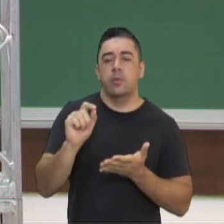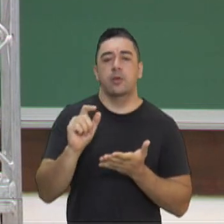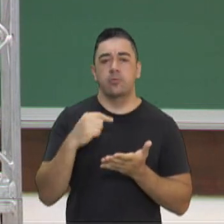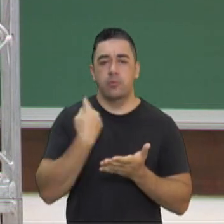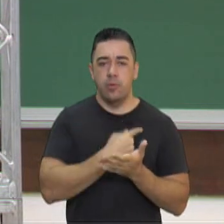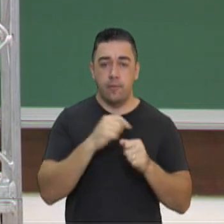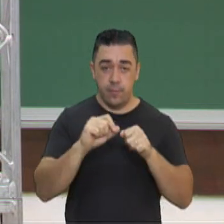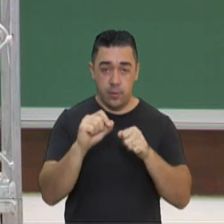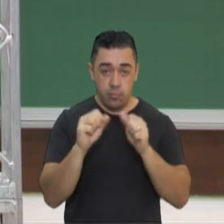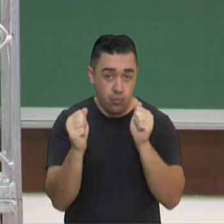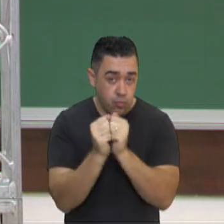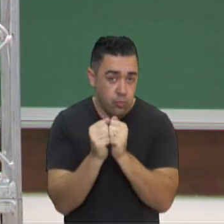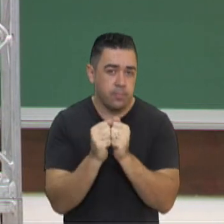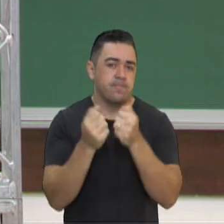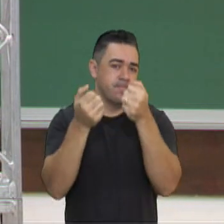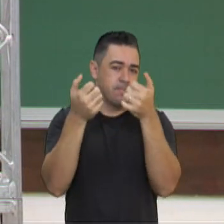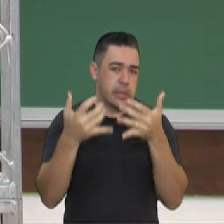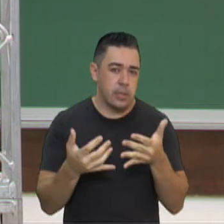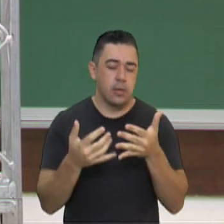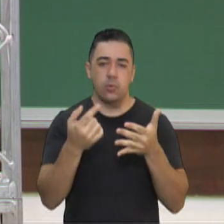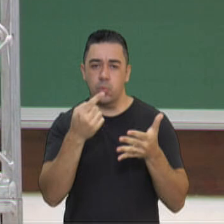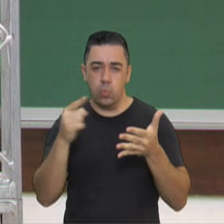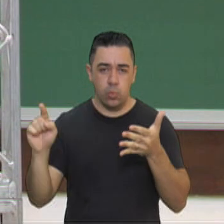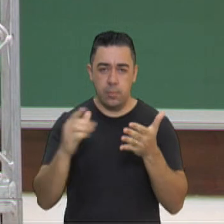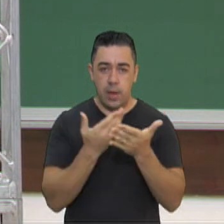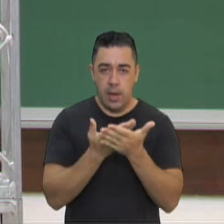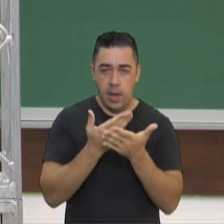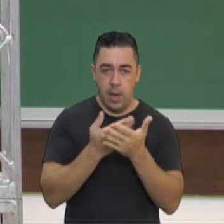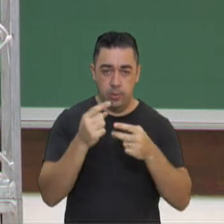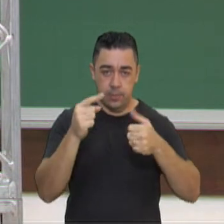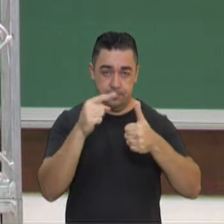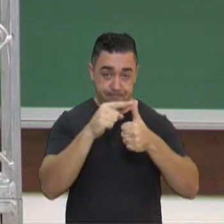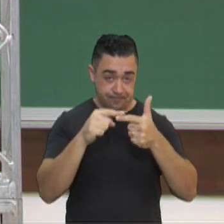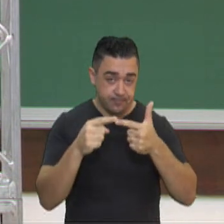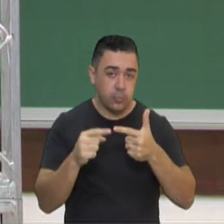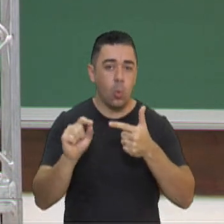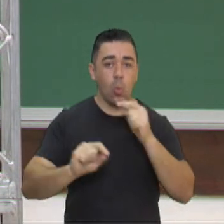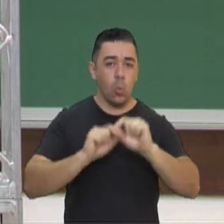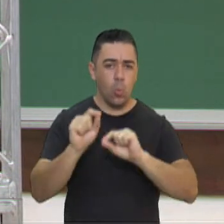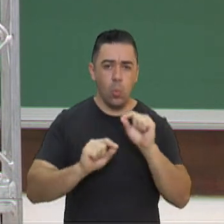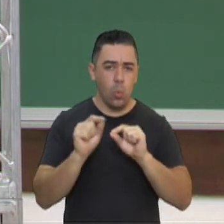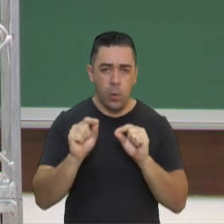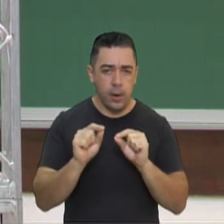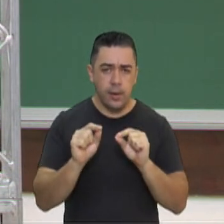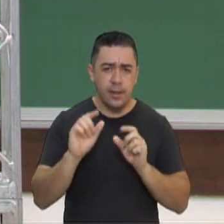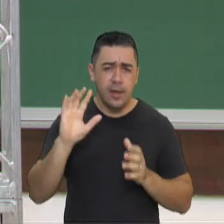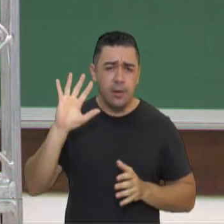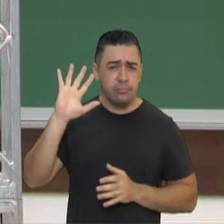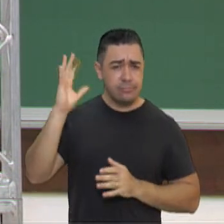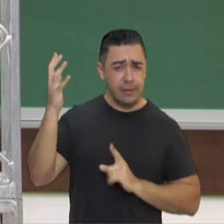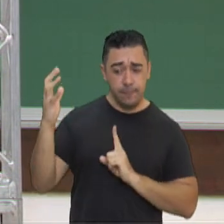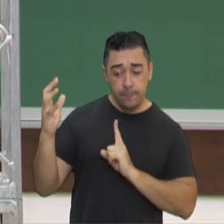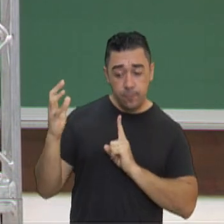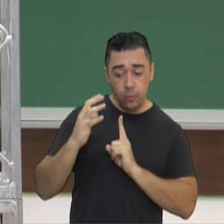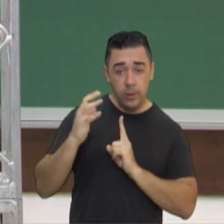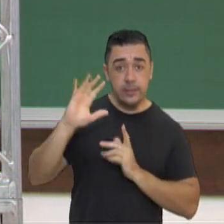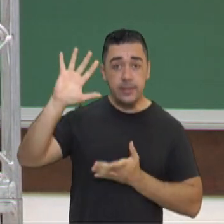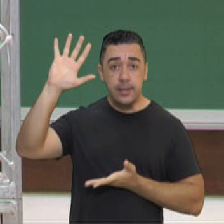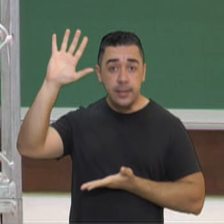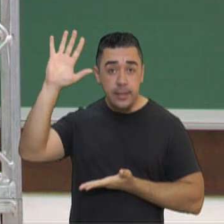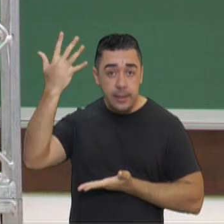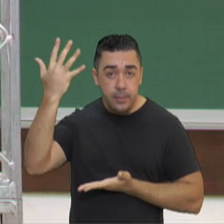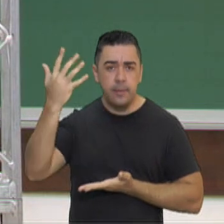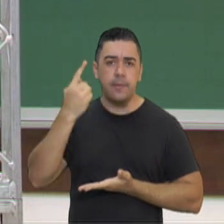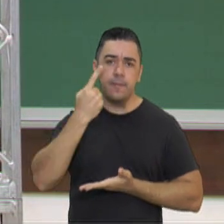trabalhado. Então nós falamos nas duas últimas aulas sobre os fatores que influenciam no clima.